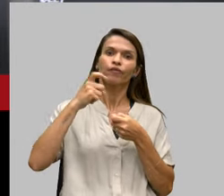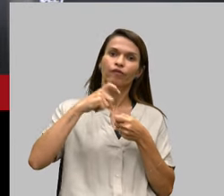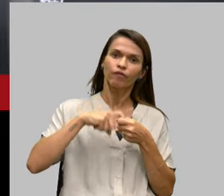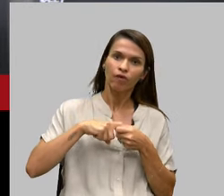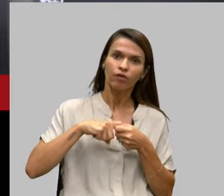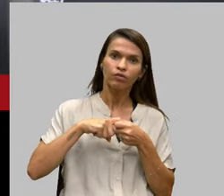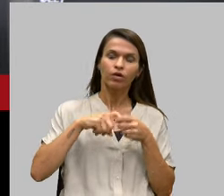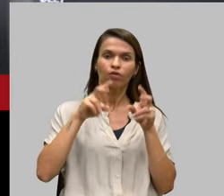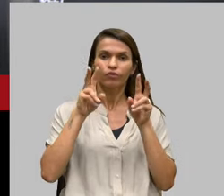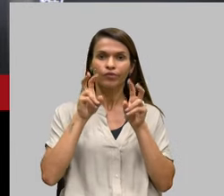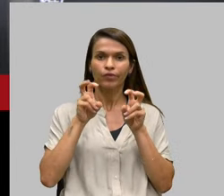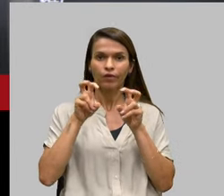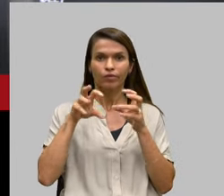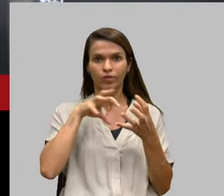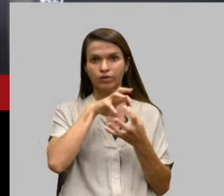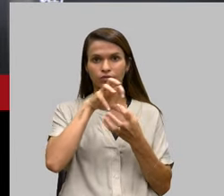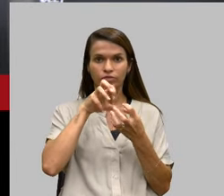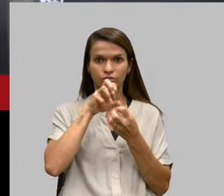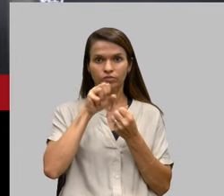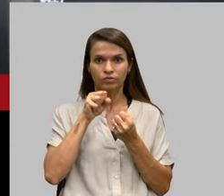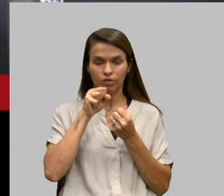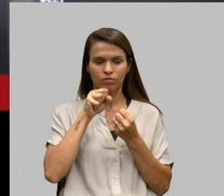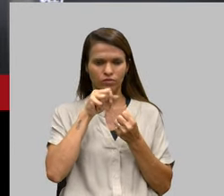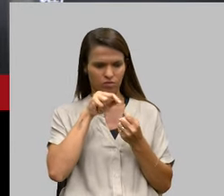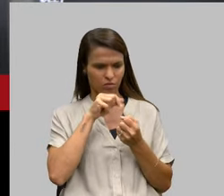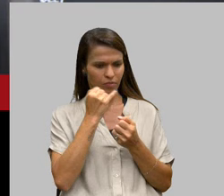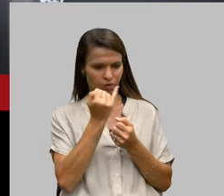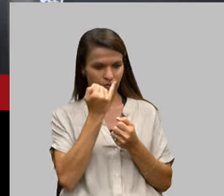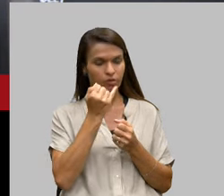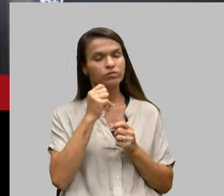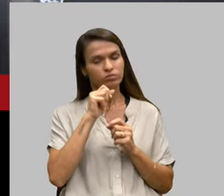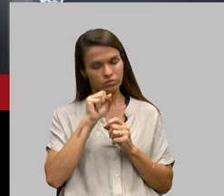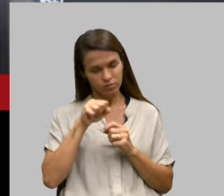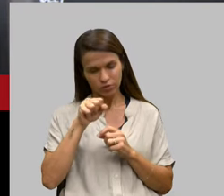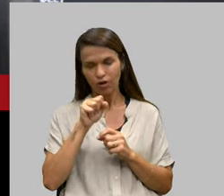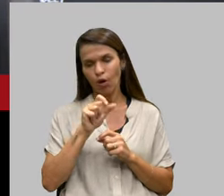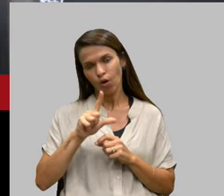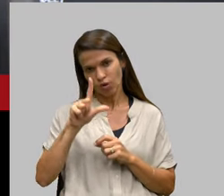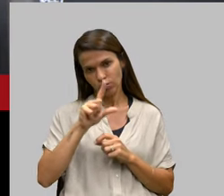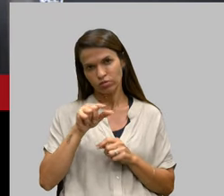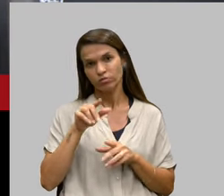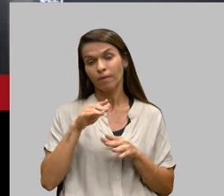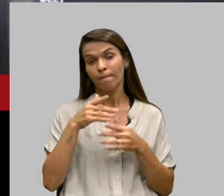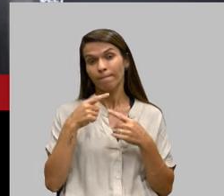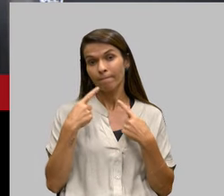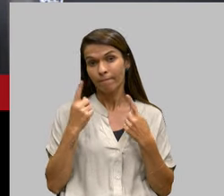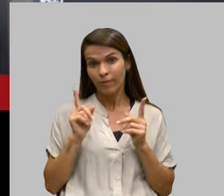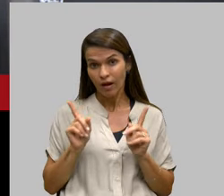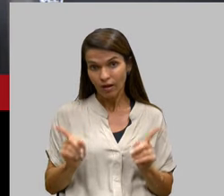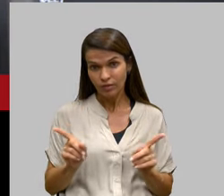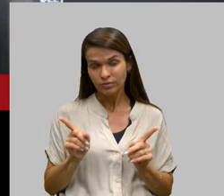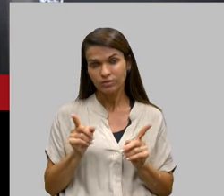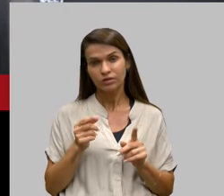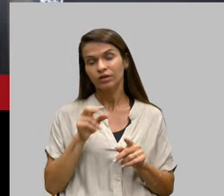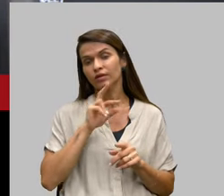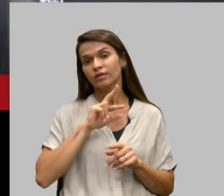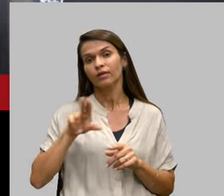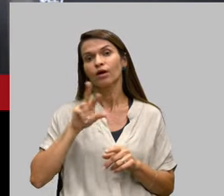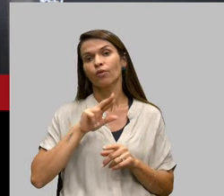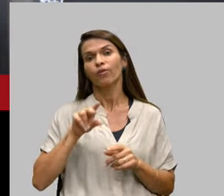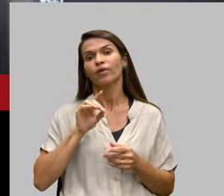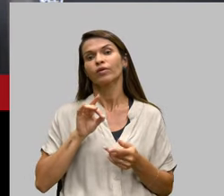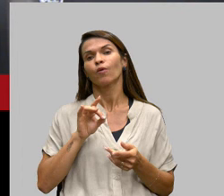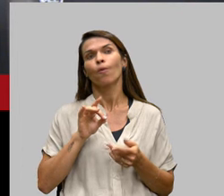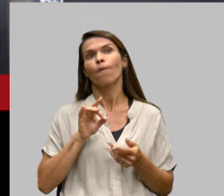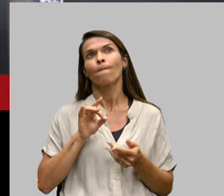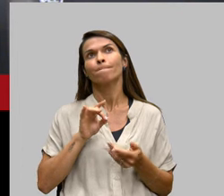sustentabilidade não que isso não seja importante é claro que é Contudo não é de fato o mais